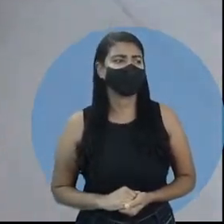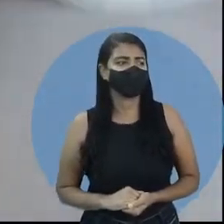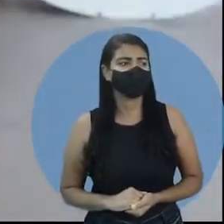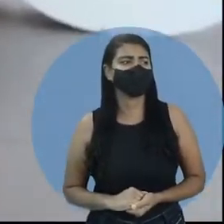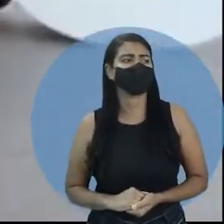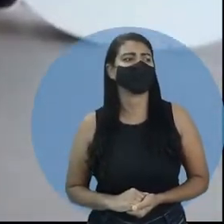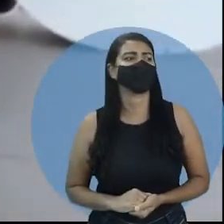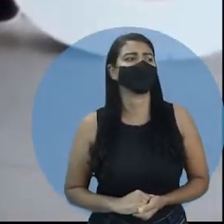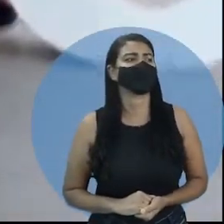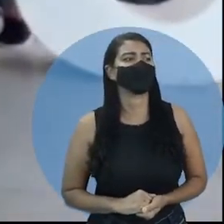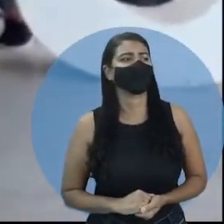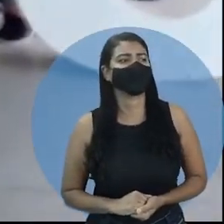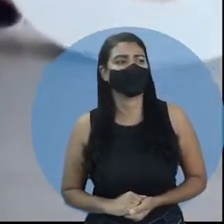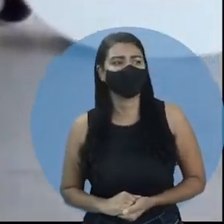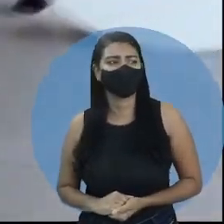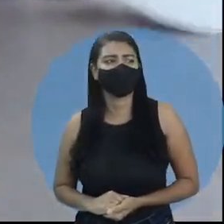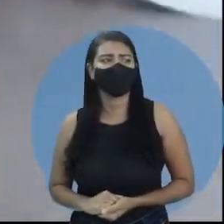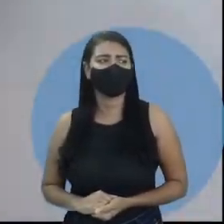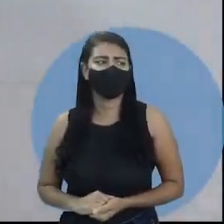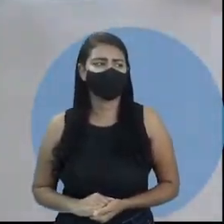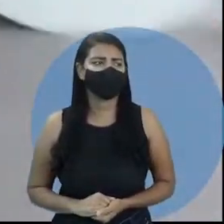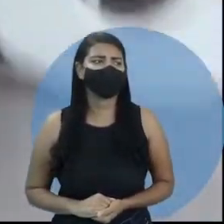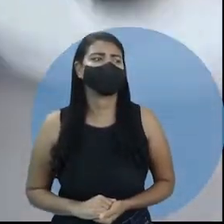Esse aí vou